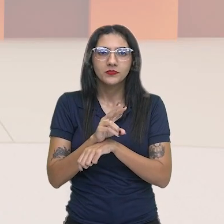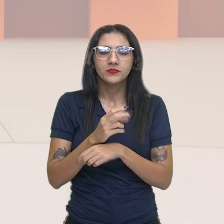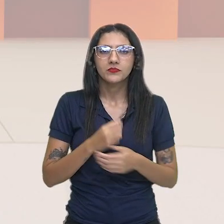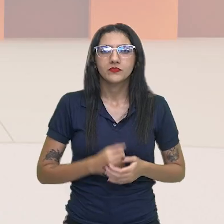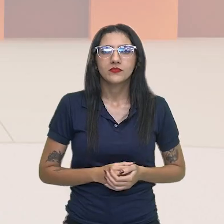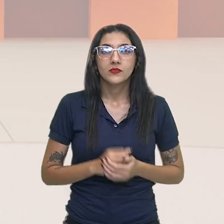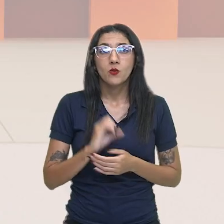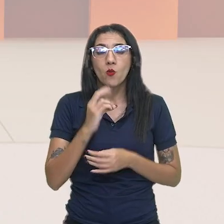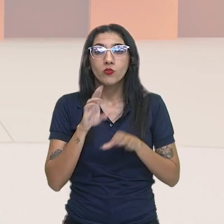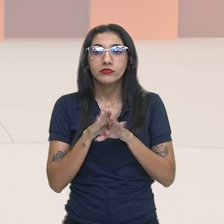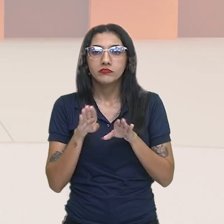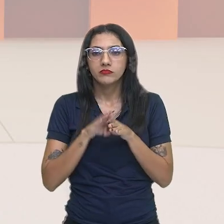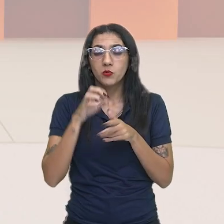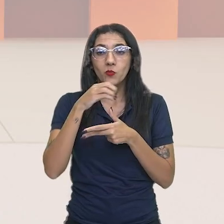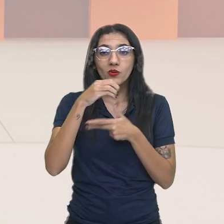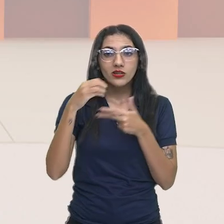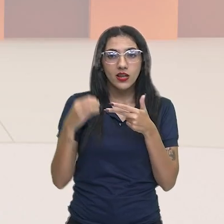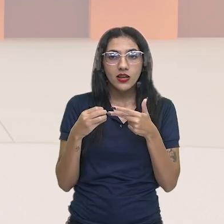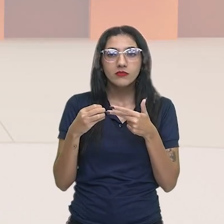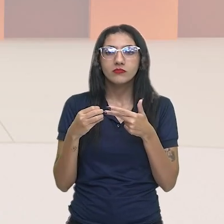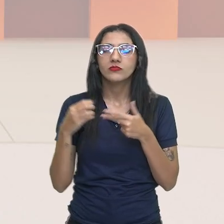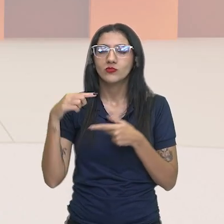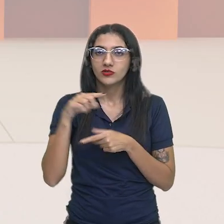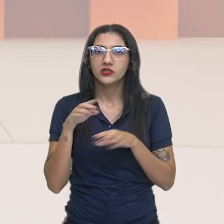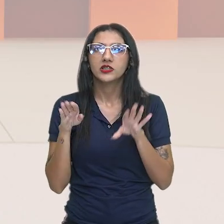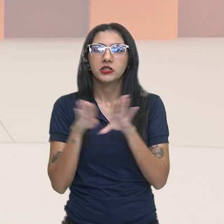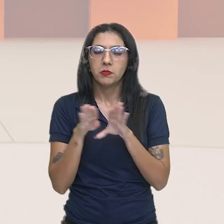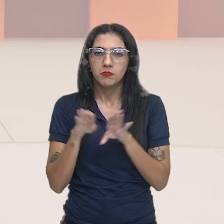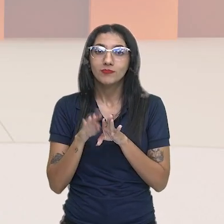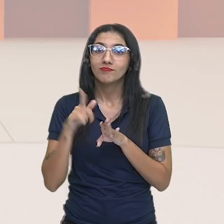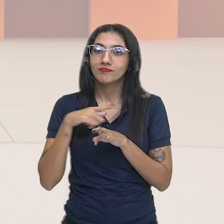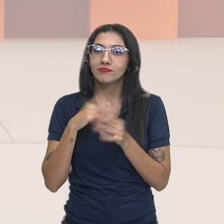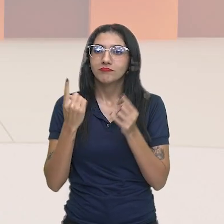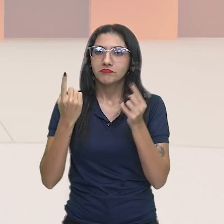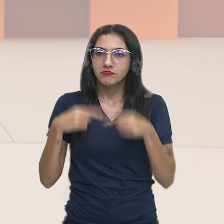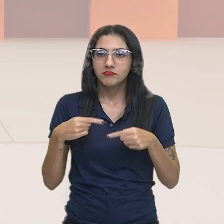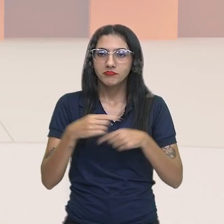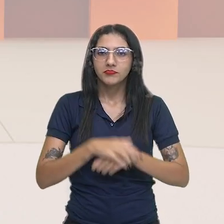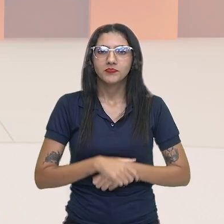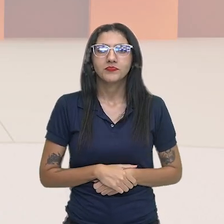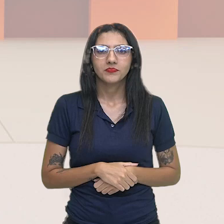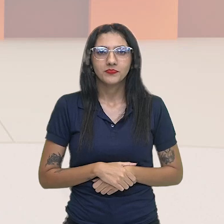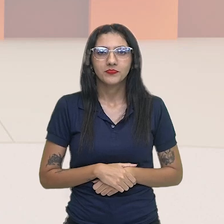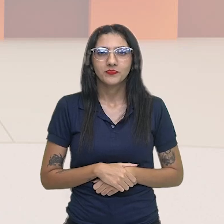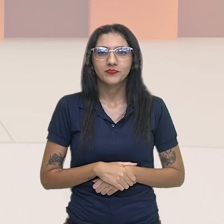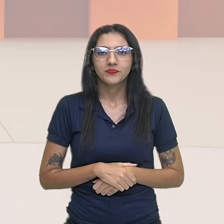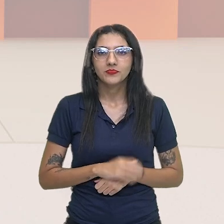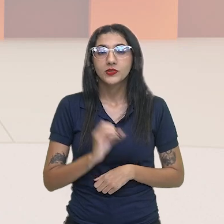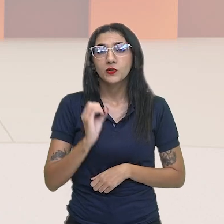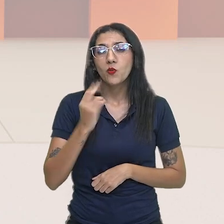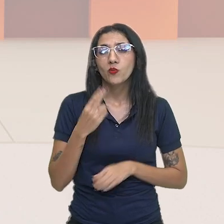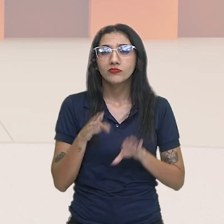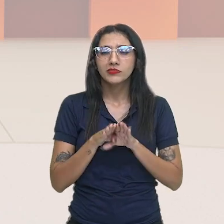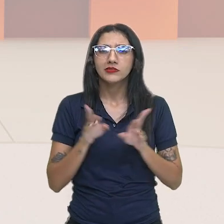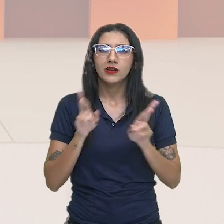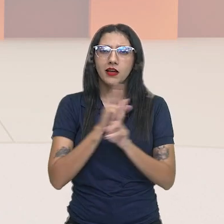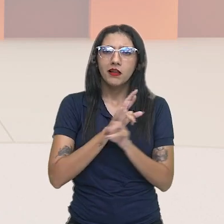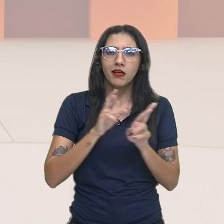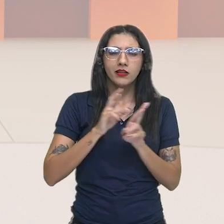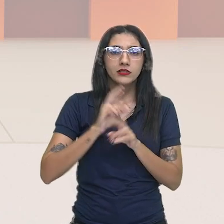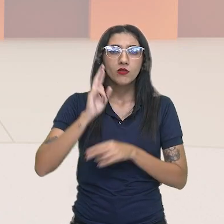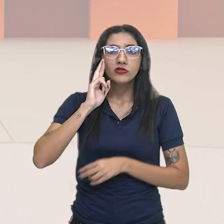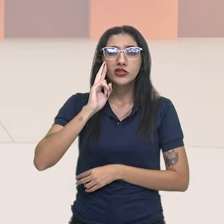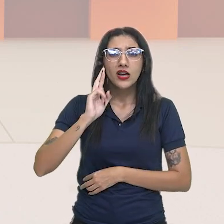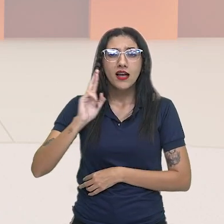o Enem, né, você está concorrendo. Então é uma competição, né? Ou mesmo nas relações entre patrões